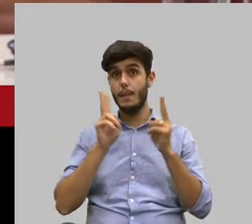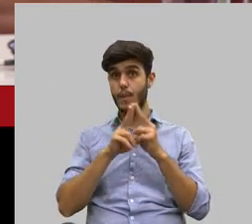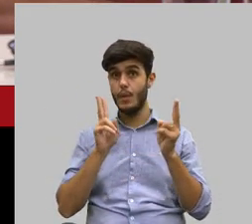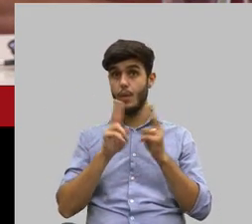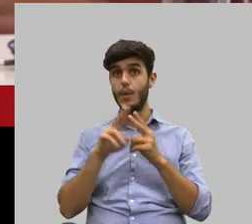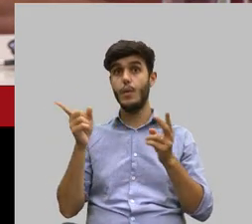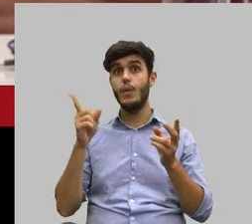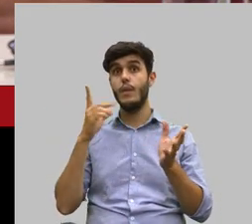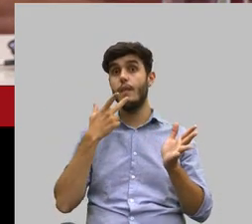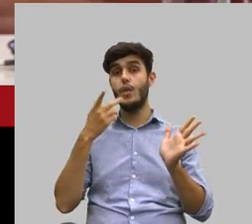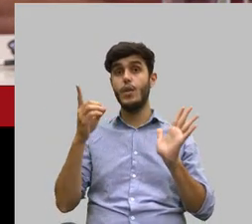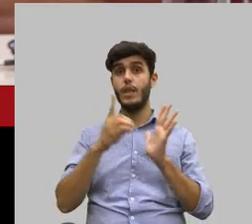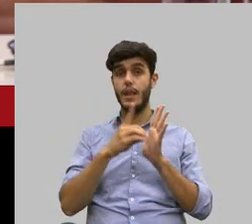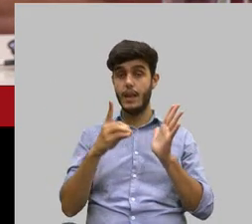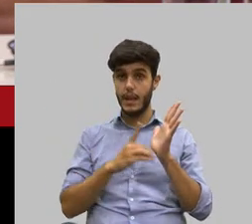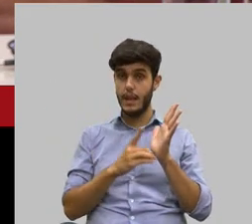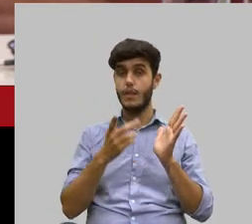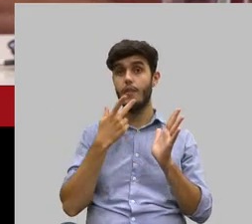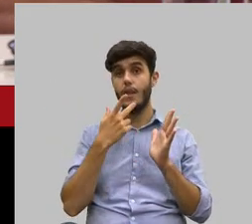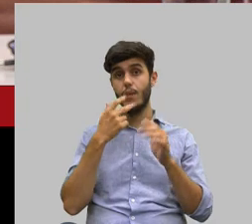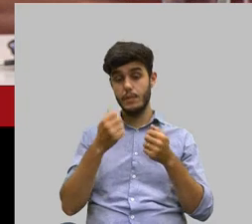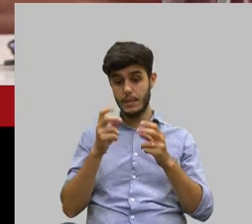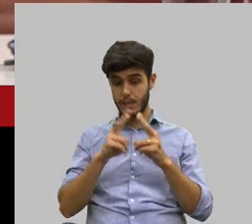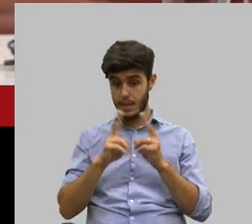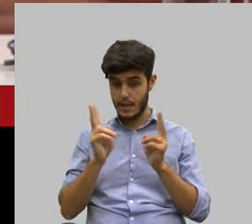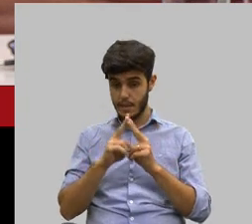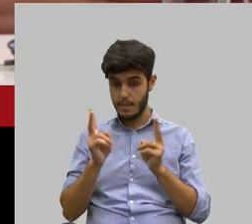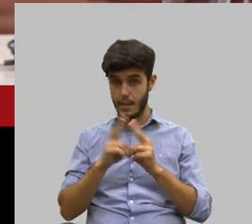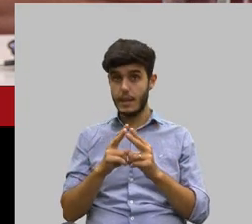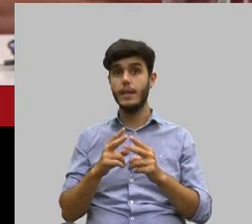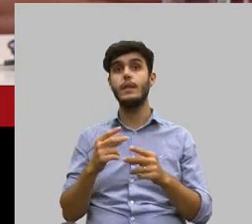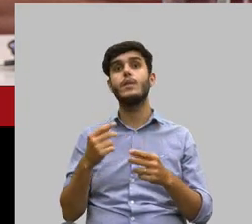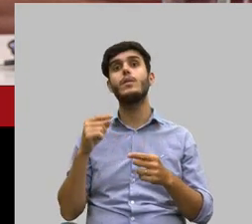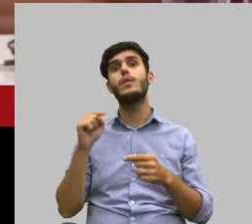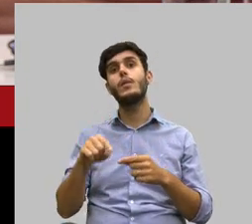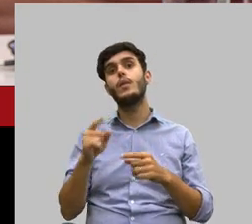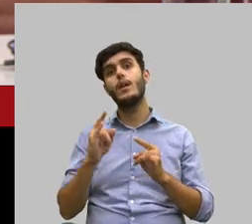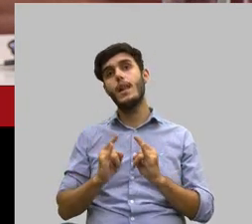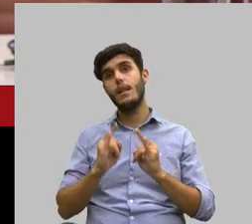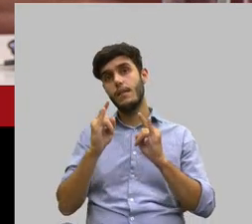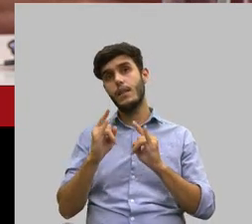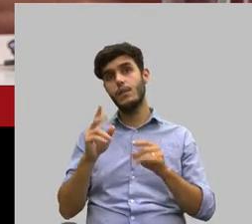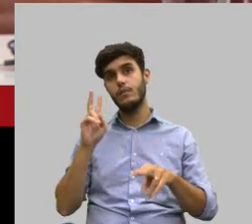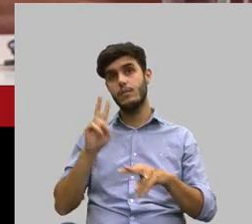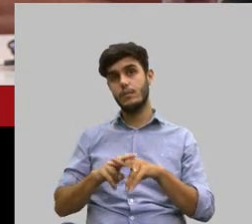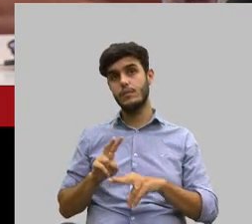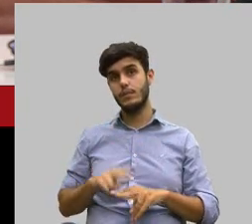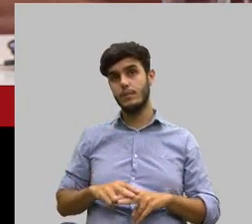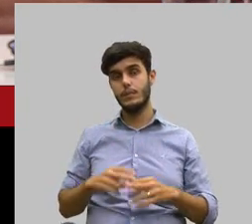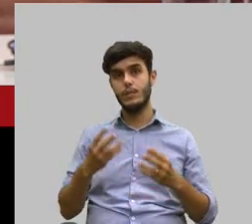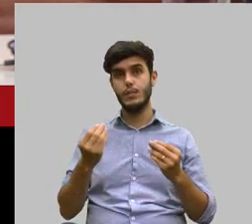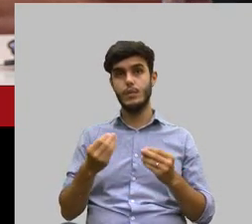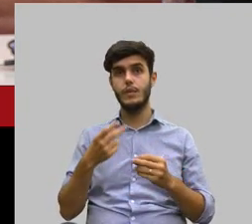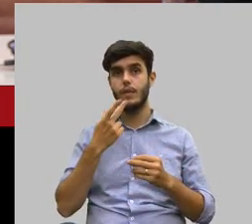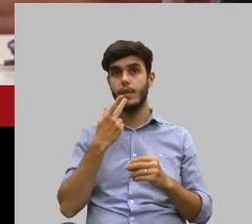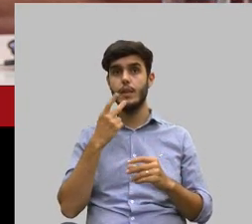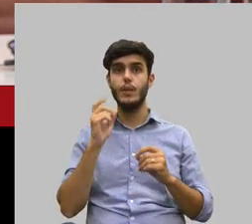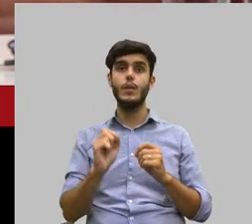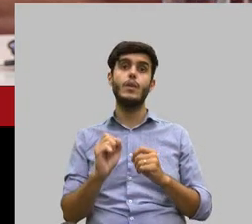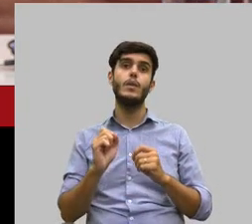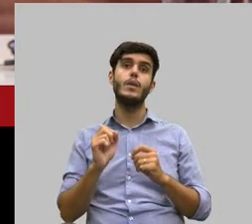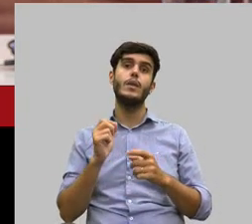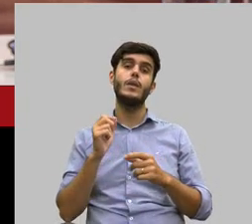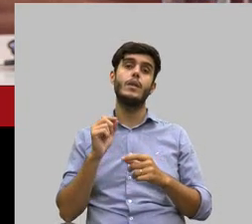decreto em função da interdição dos Elevadores em vez disso foram aqui né entre aspas induzidos a